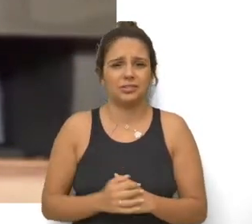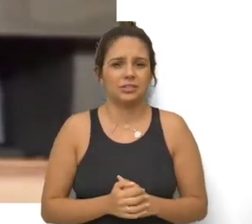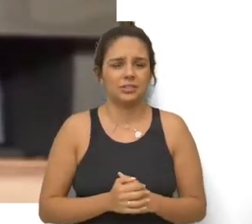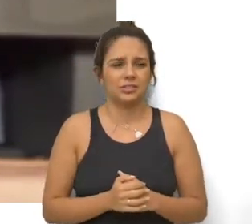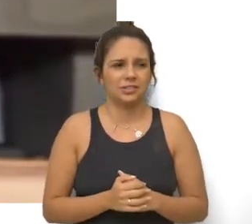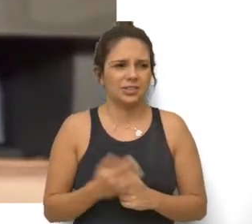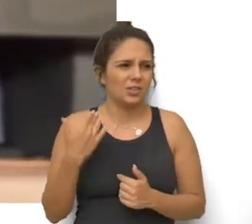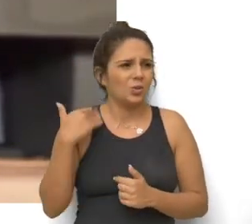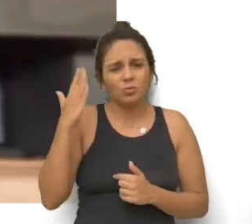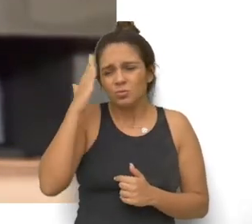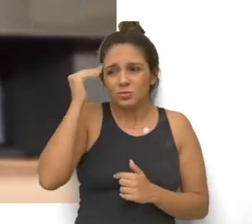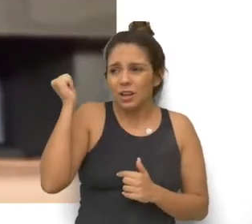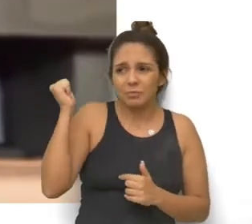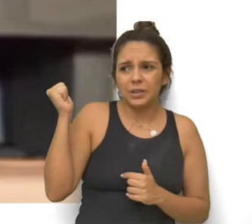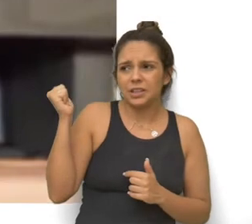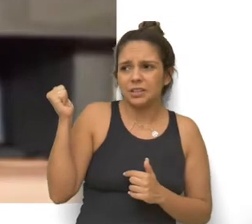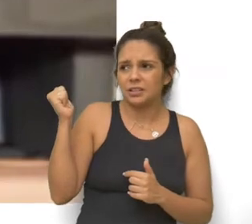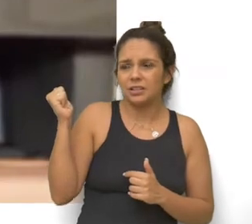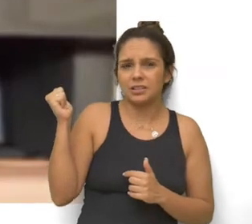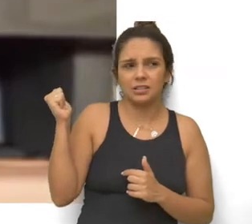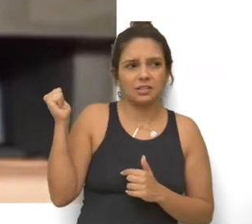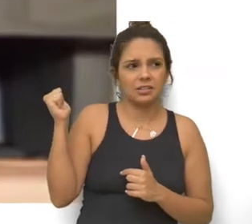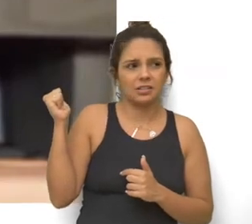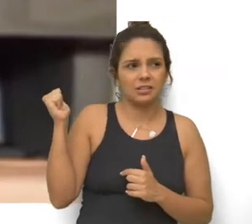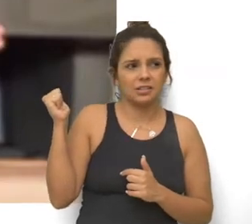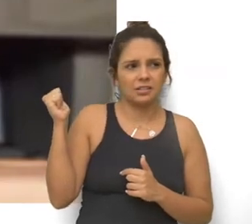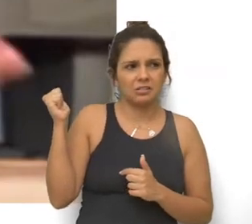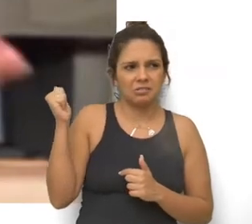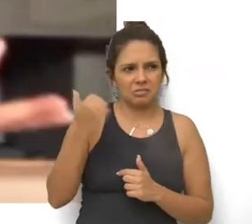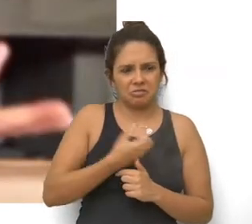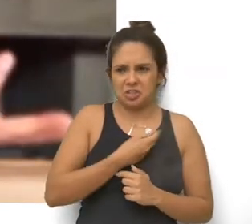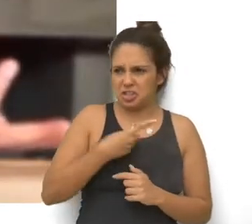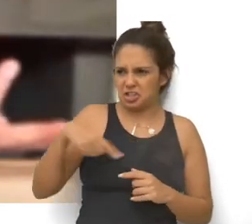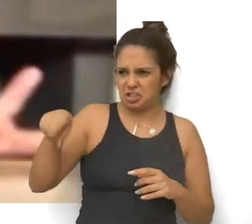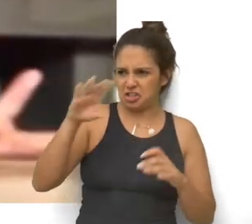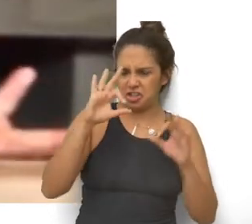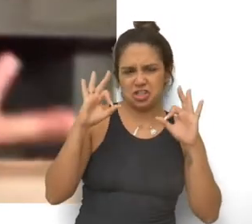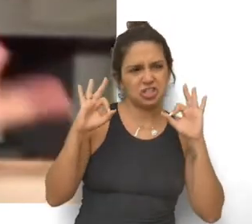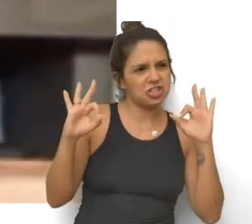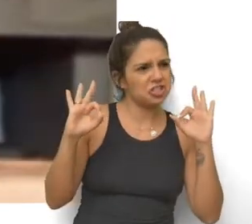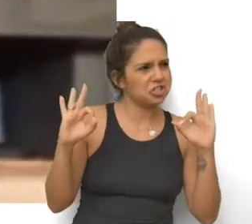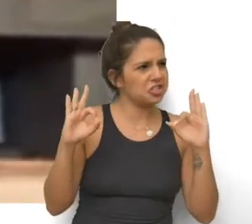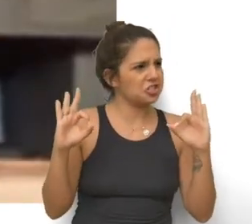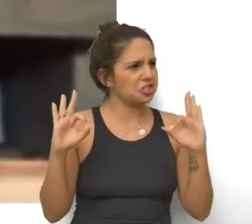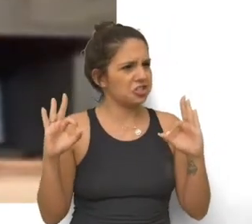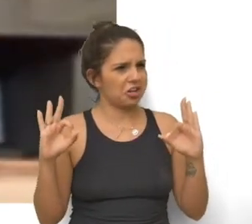Mas eu não sabia que elas viviam nesse luxo todo.